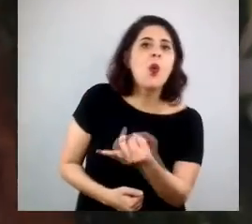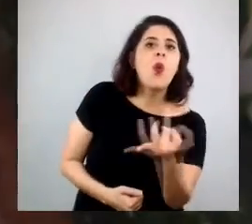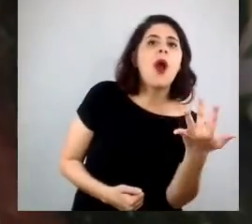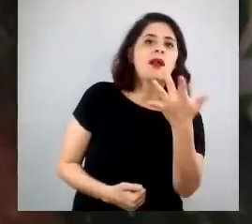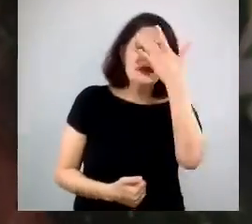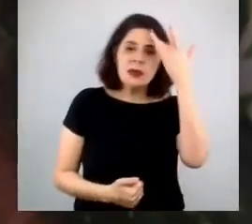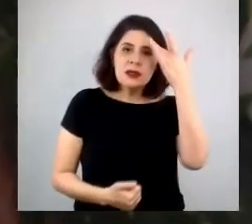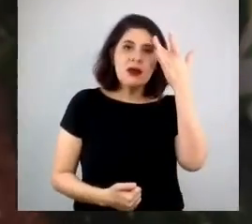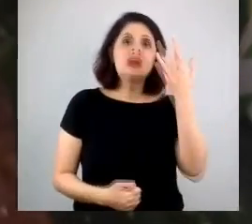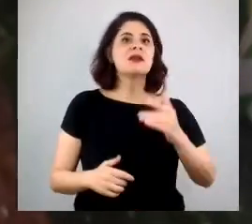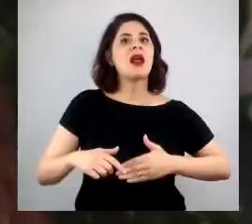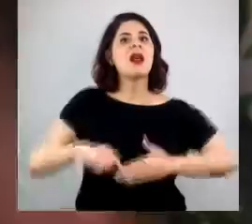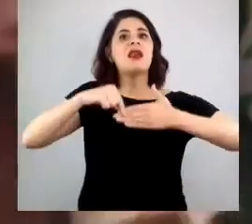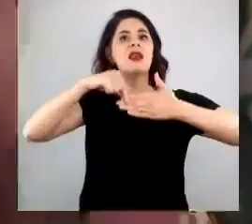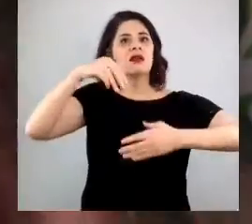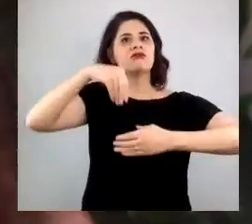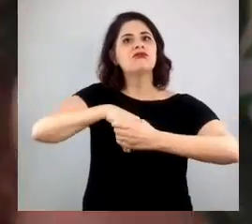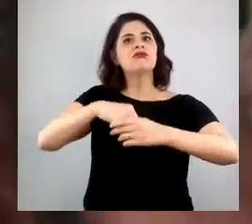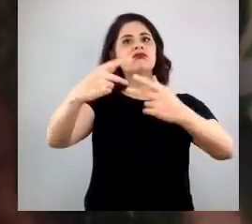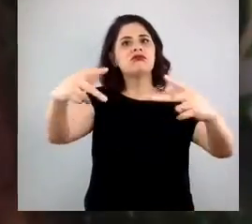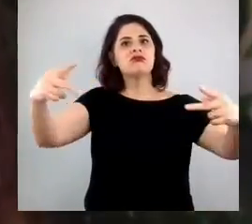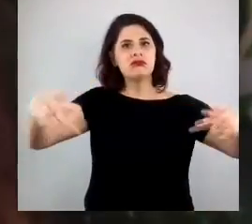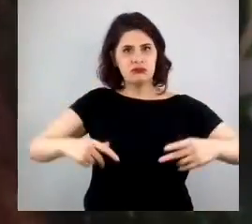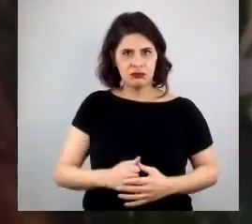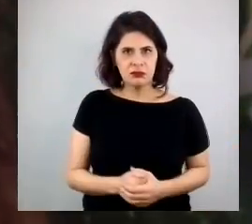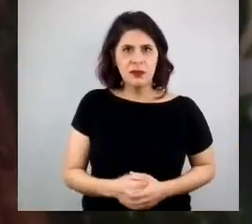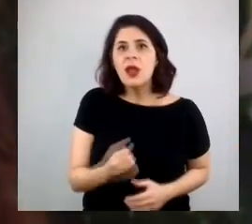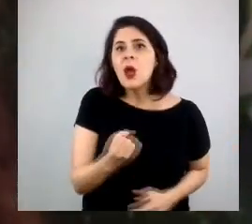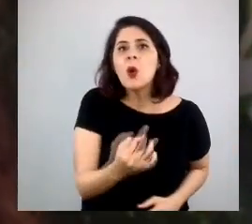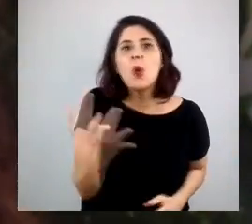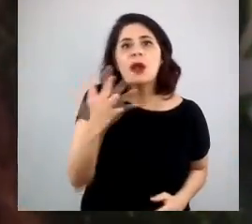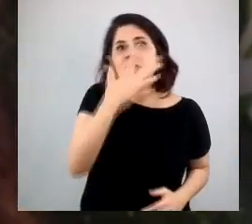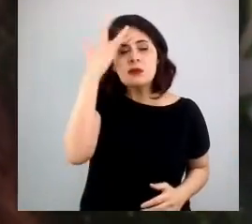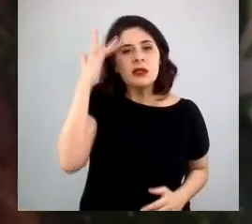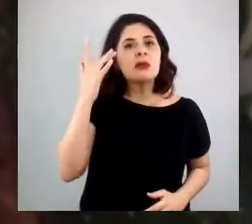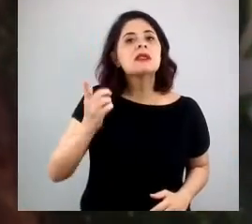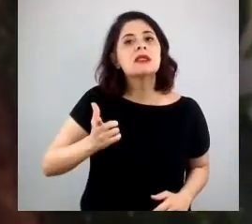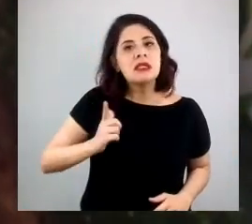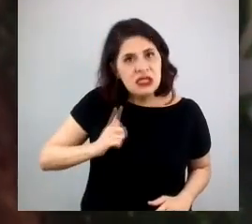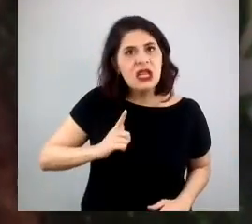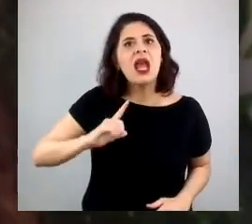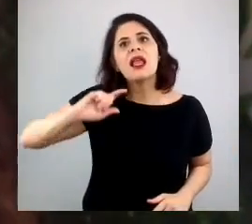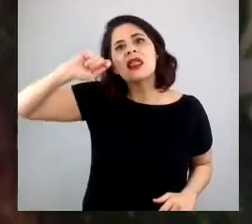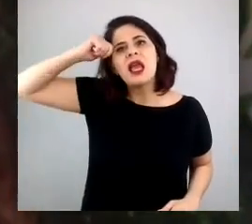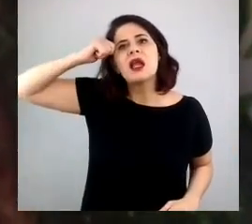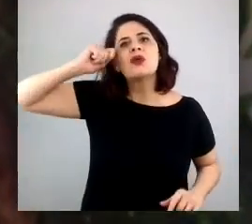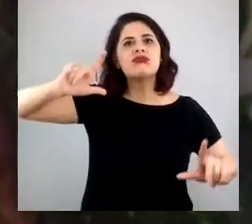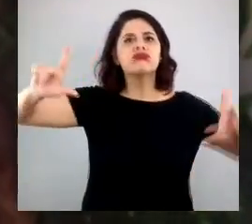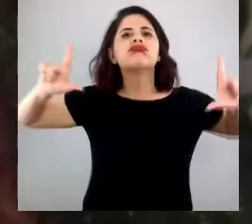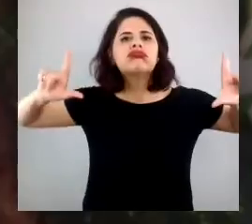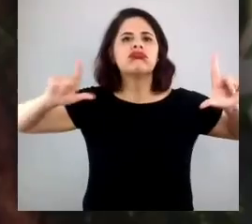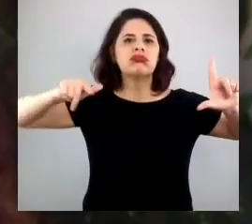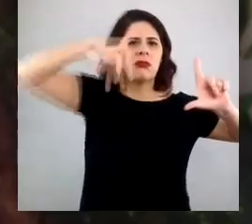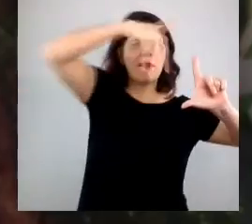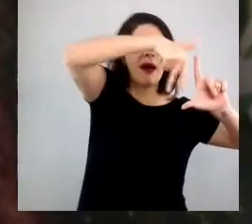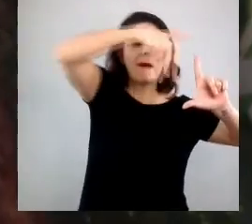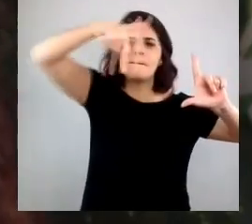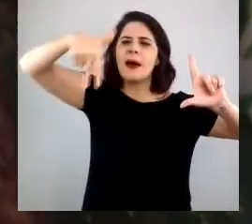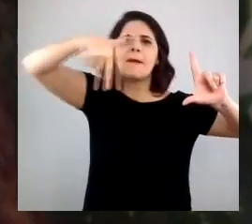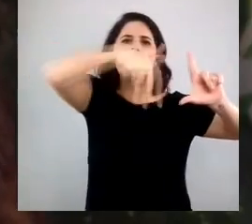liderança naquele espaço? Quantas pessoas pretas estão estampando aquela campanha, já que a gente está falando no evento de publicidade?